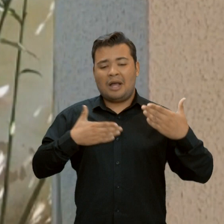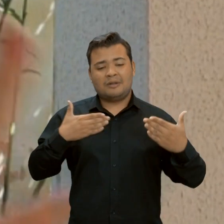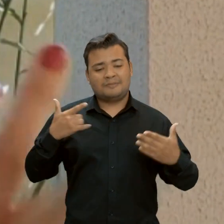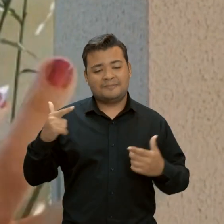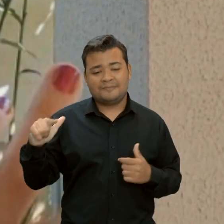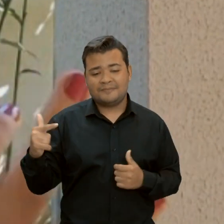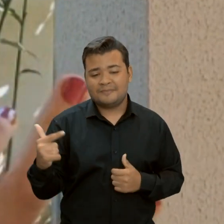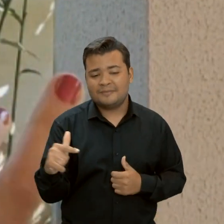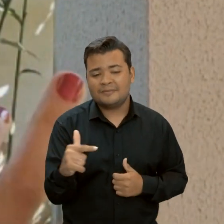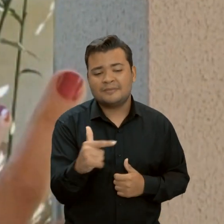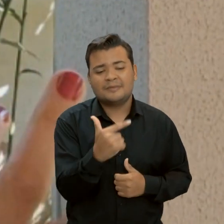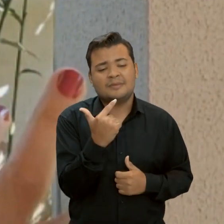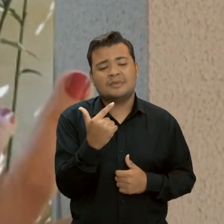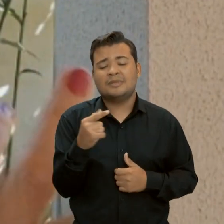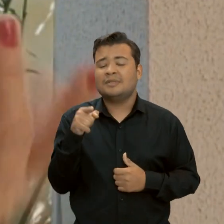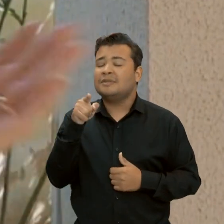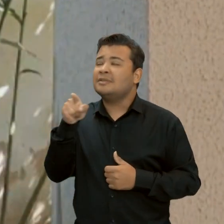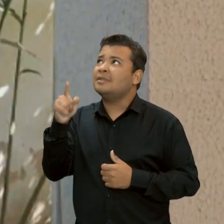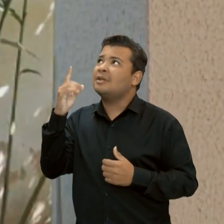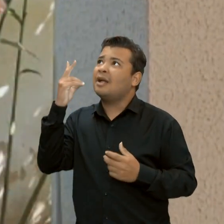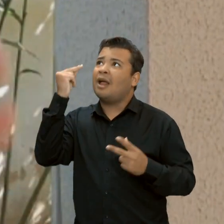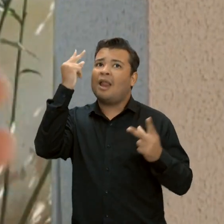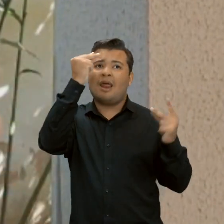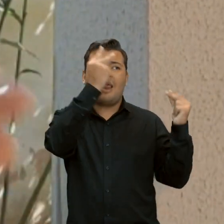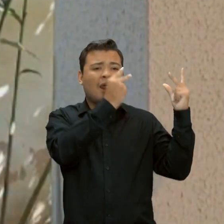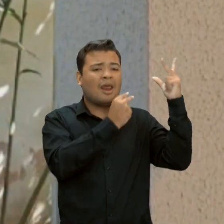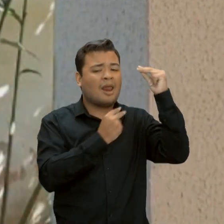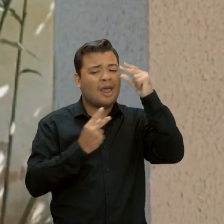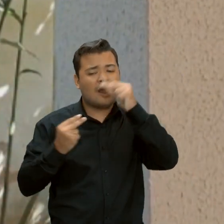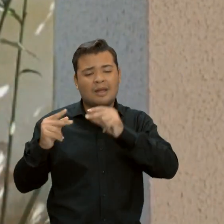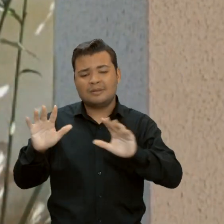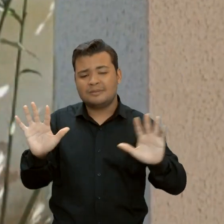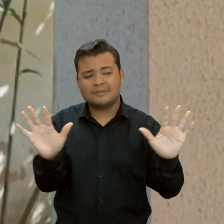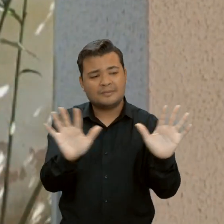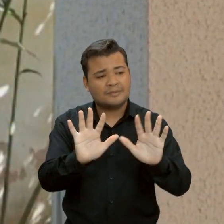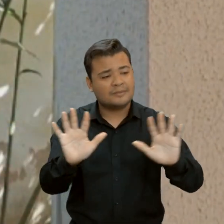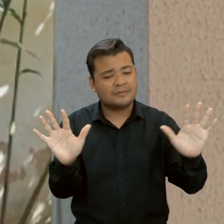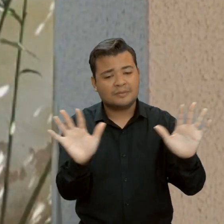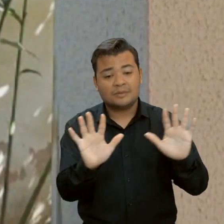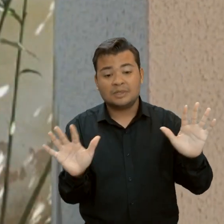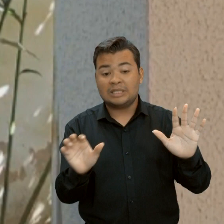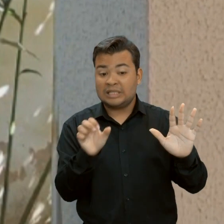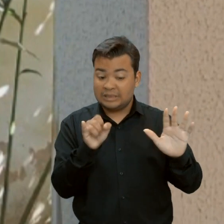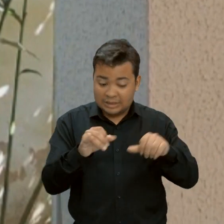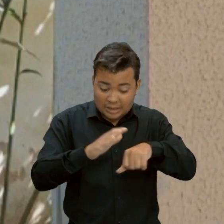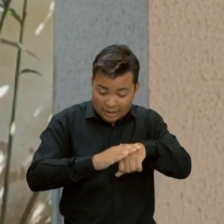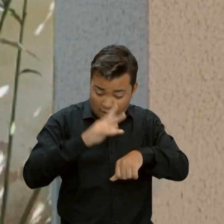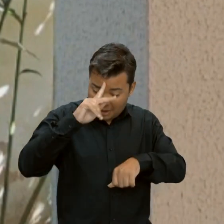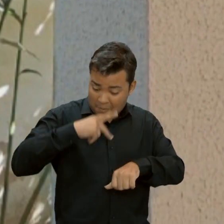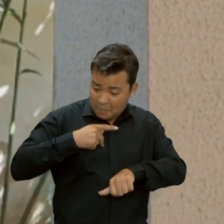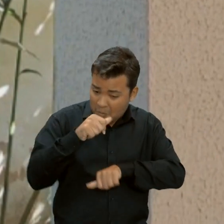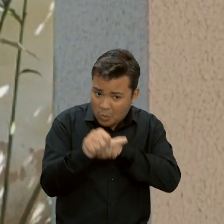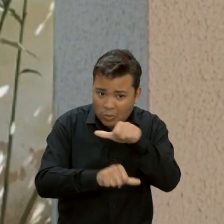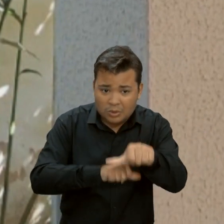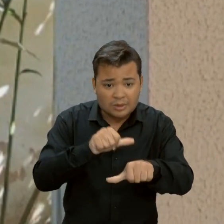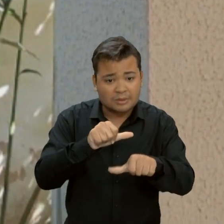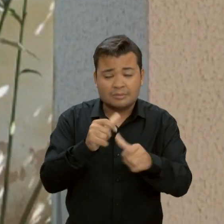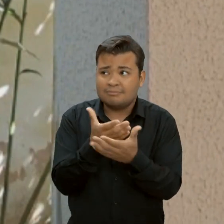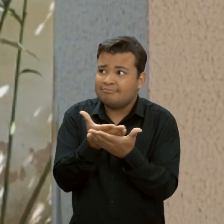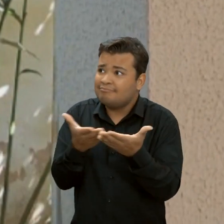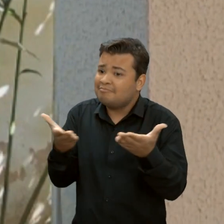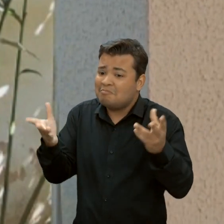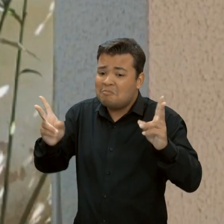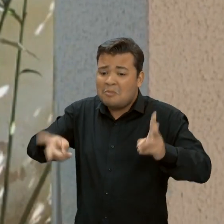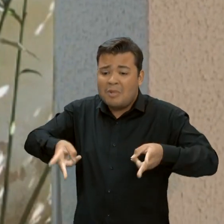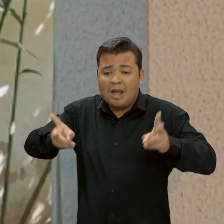Não se iluda, que nada muda se você não mudar. Maria